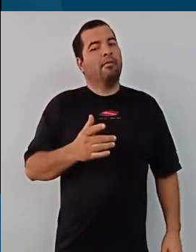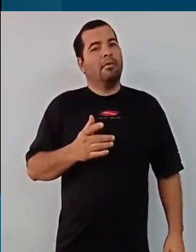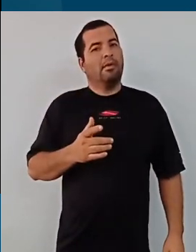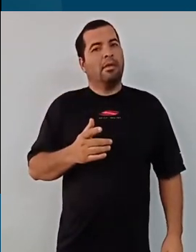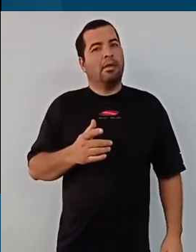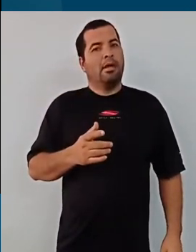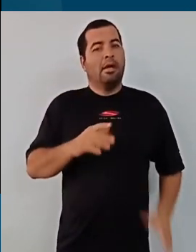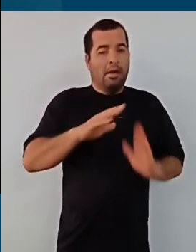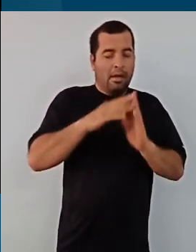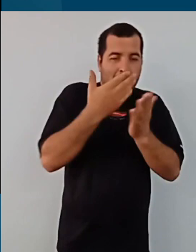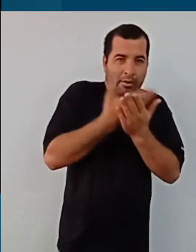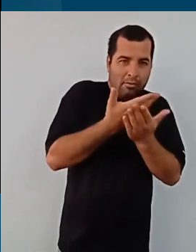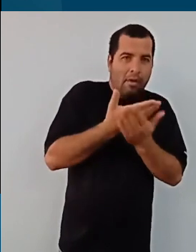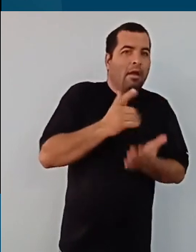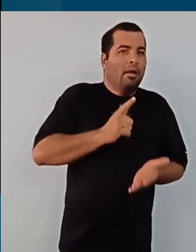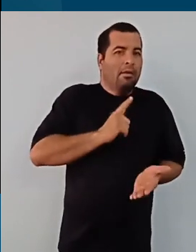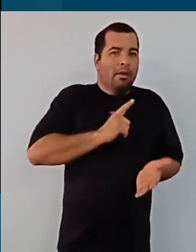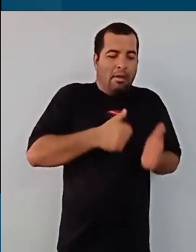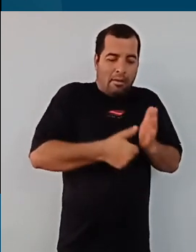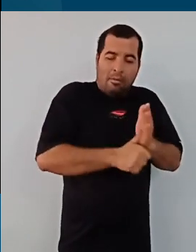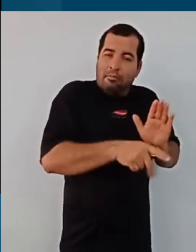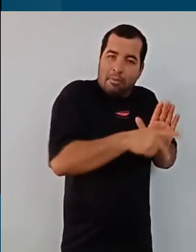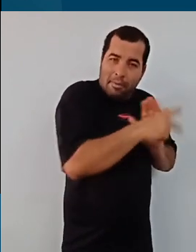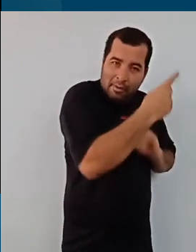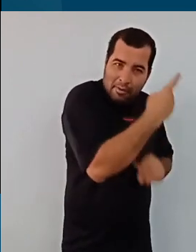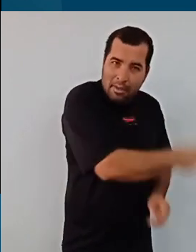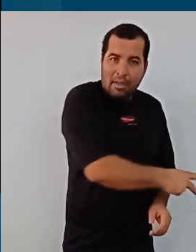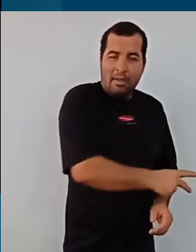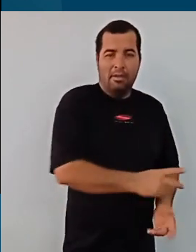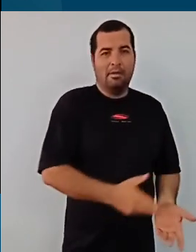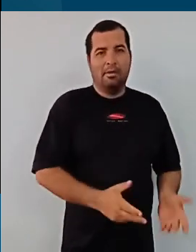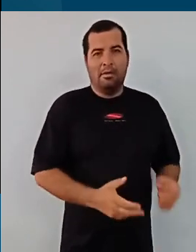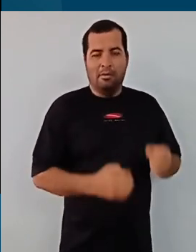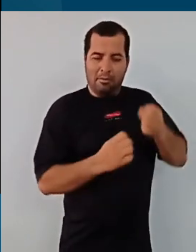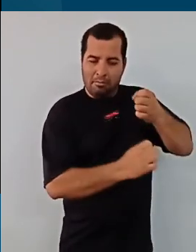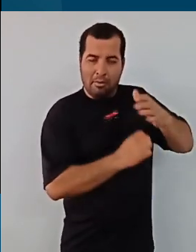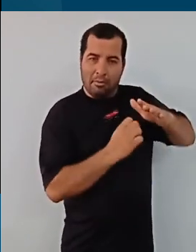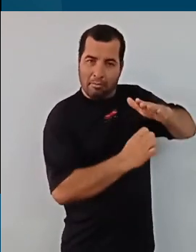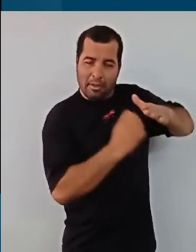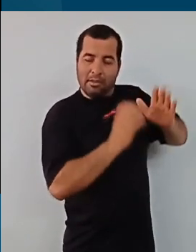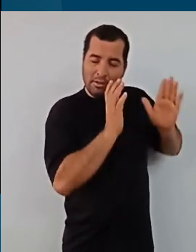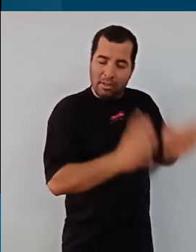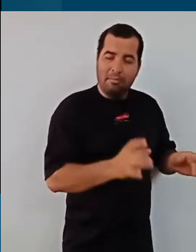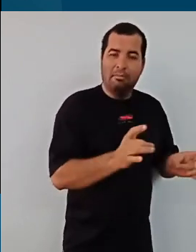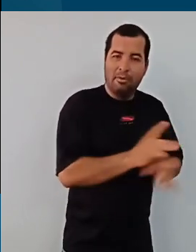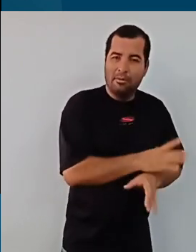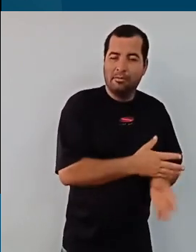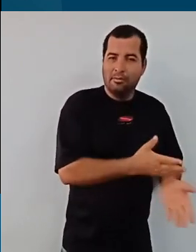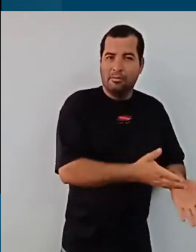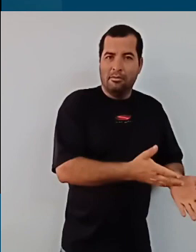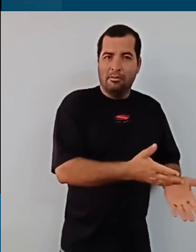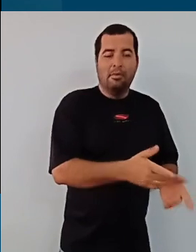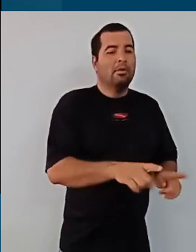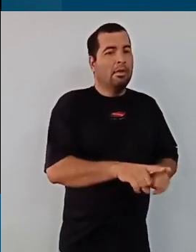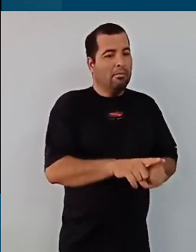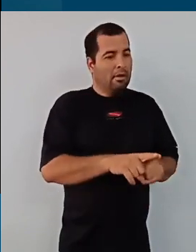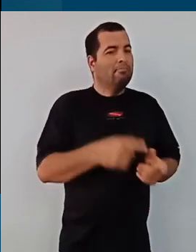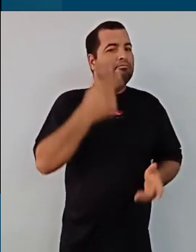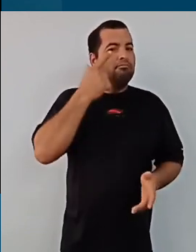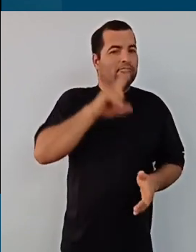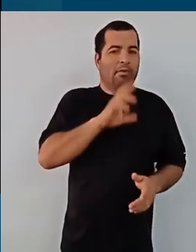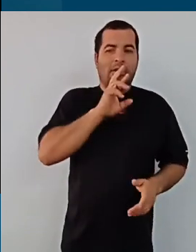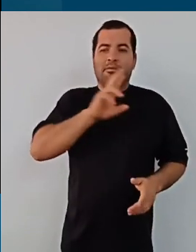ela recupera a sua identidade como instituição e pode entregar bons frutos